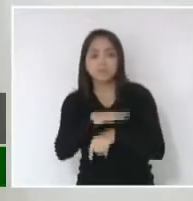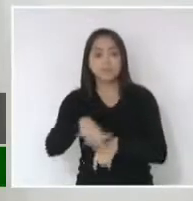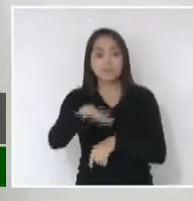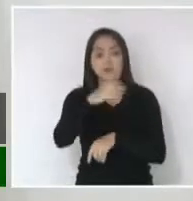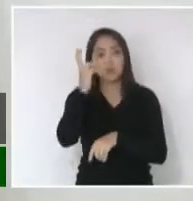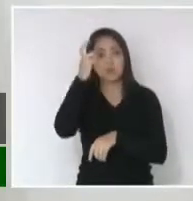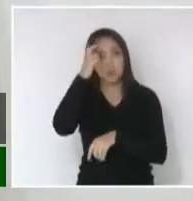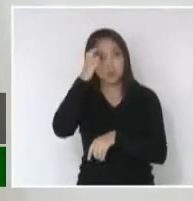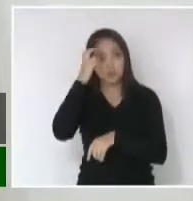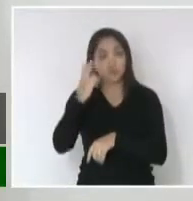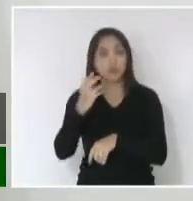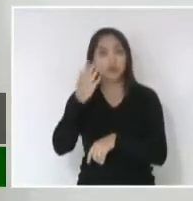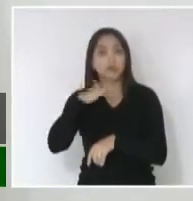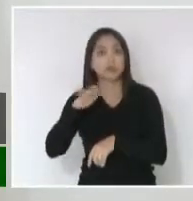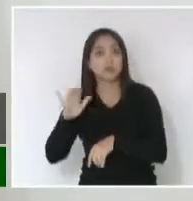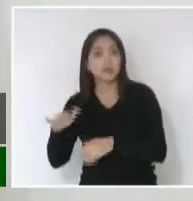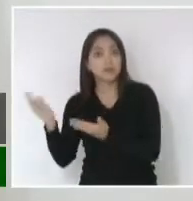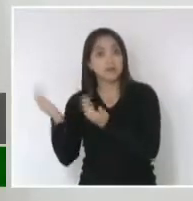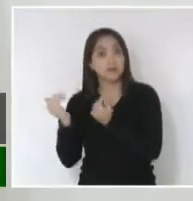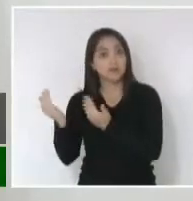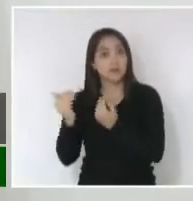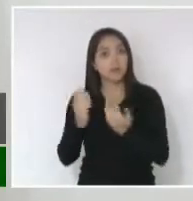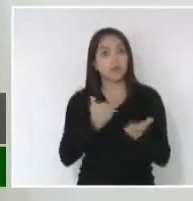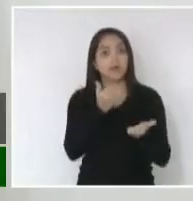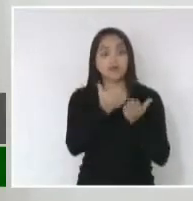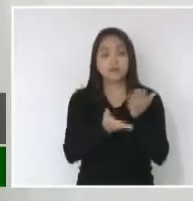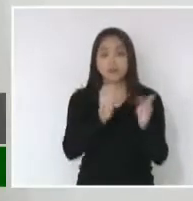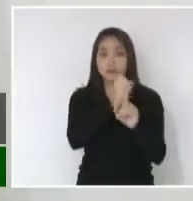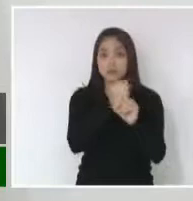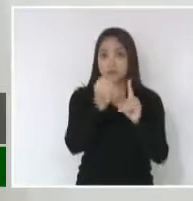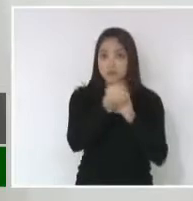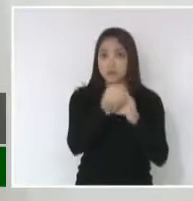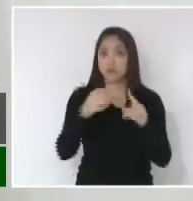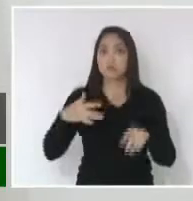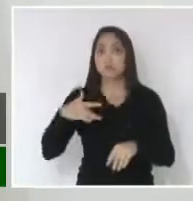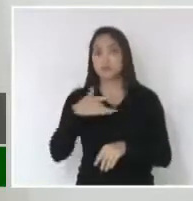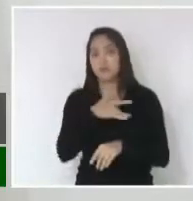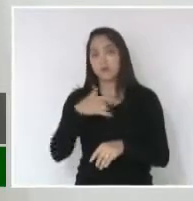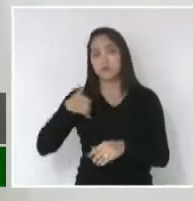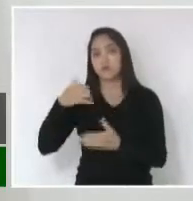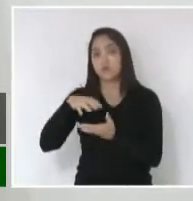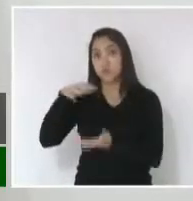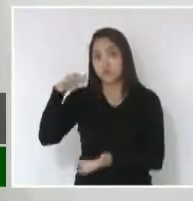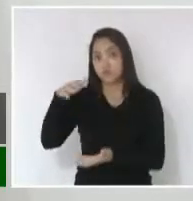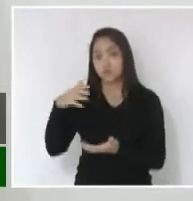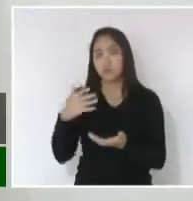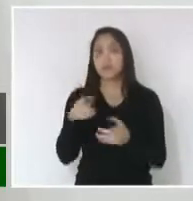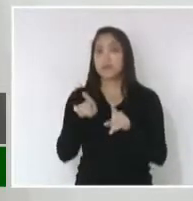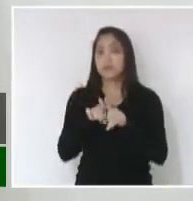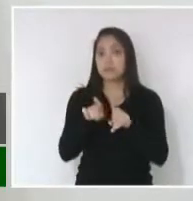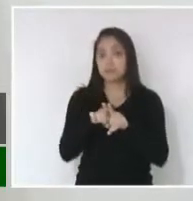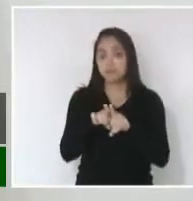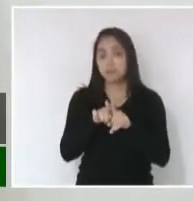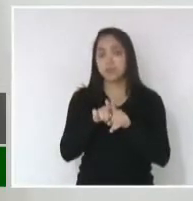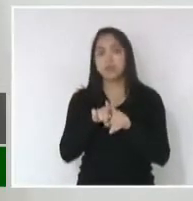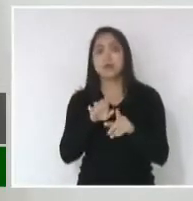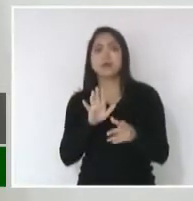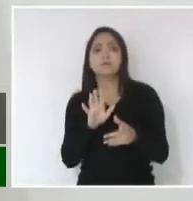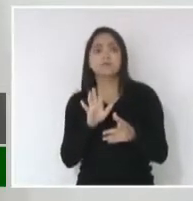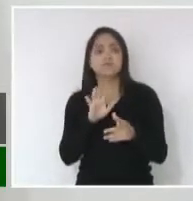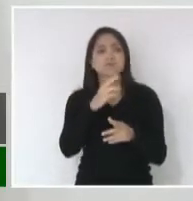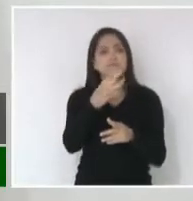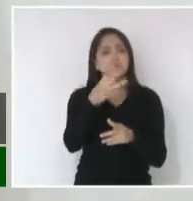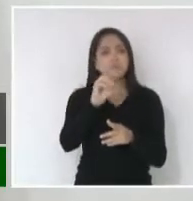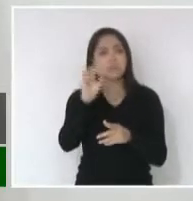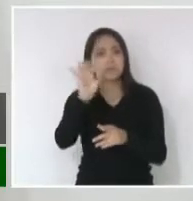infância, adolescência, assistência social e a saúde do idoso. Porém, atualmente, apenas